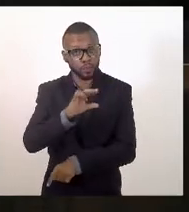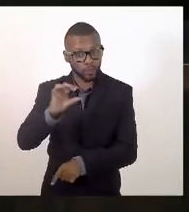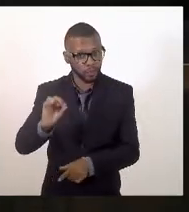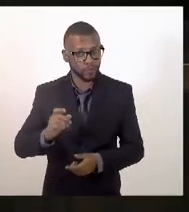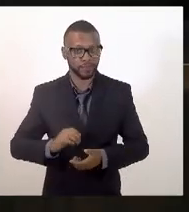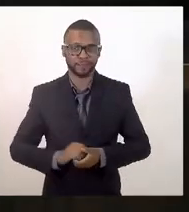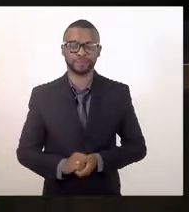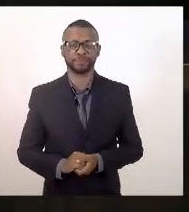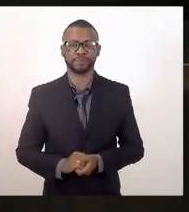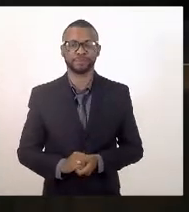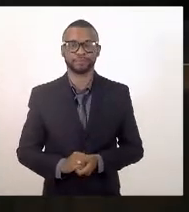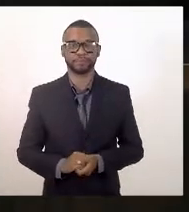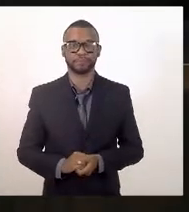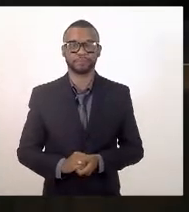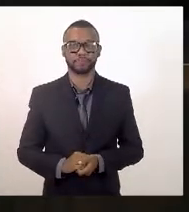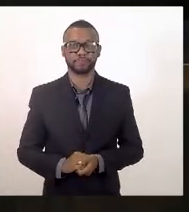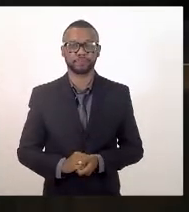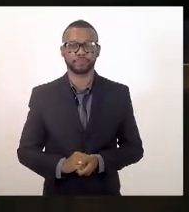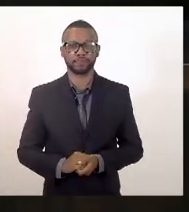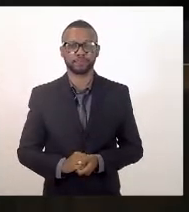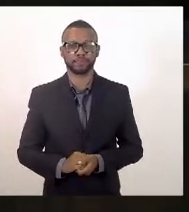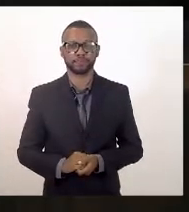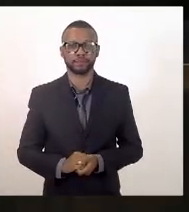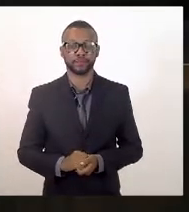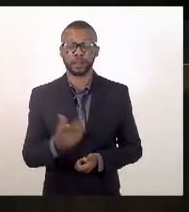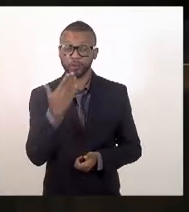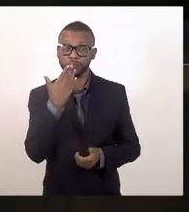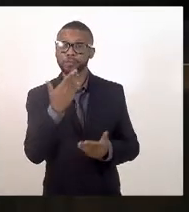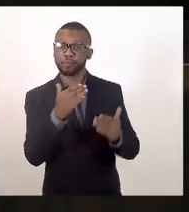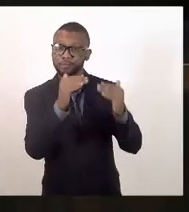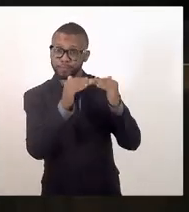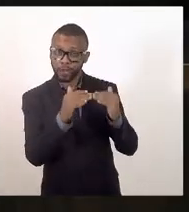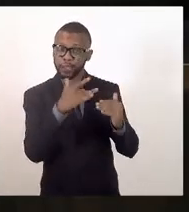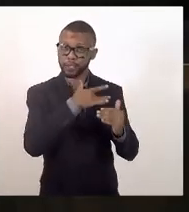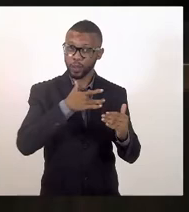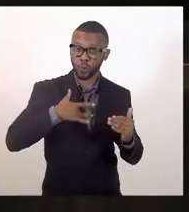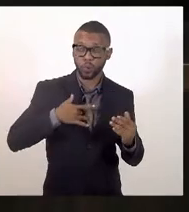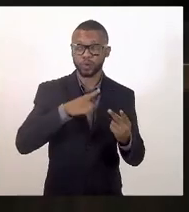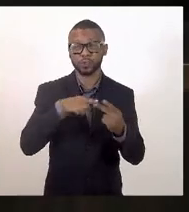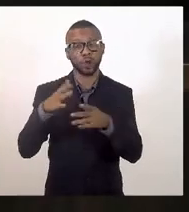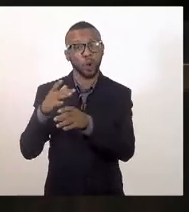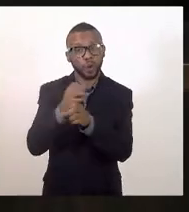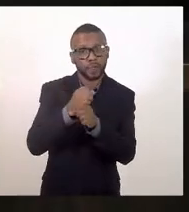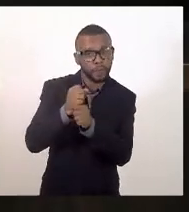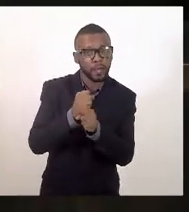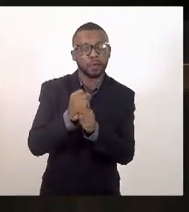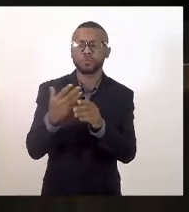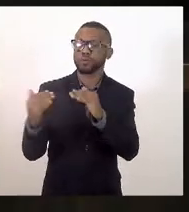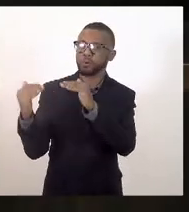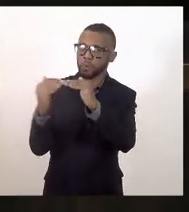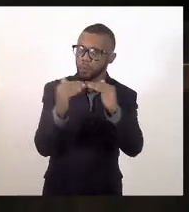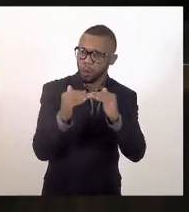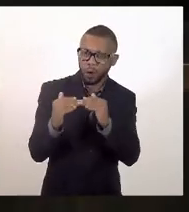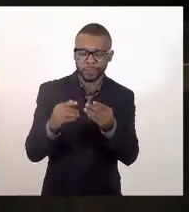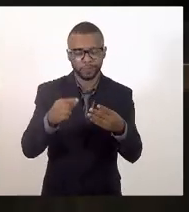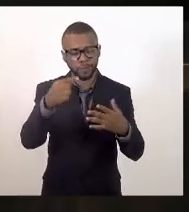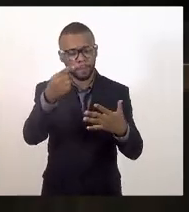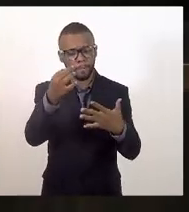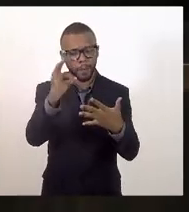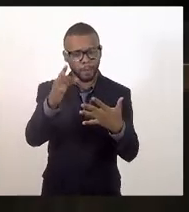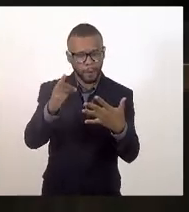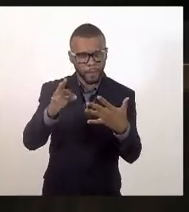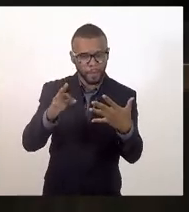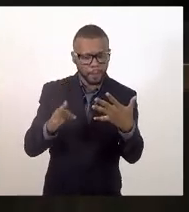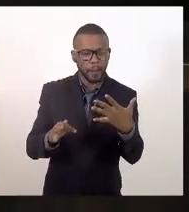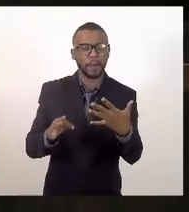às emendas de plenário da Comissão de Constituição e Justiça, favorável, de saúde, favorável, de orçamento, finanças, fiscalização financeira e controle, favorável. Relatores, deputado Márcio